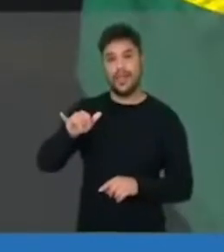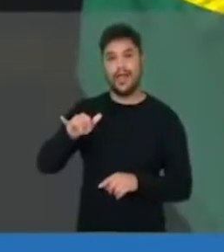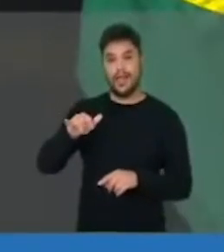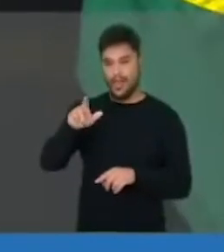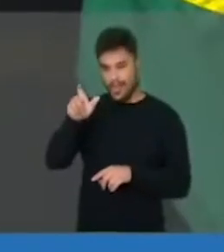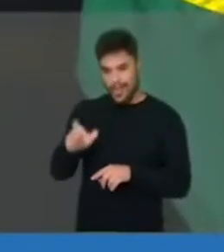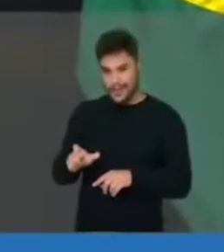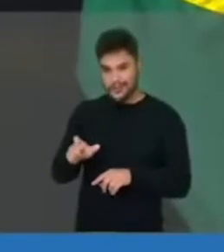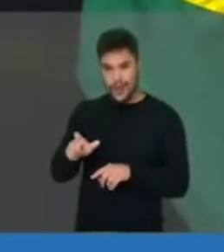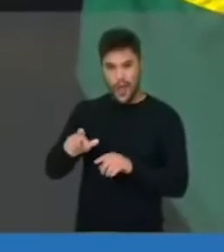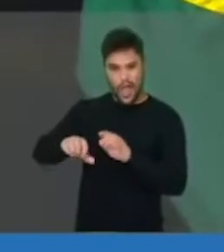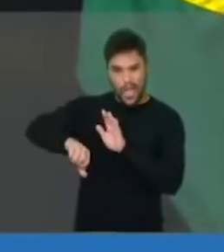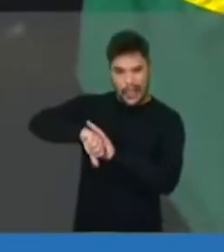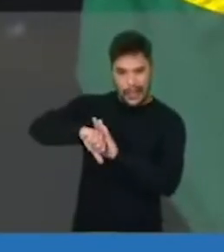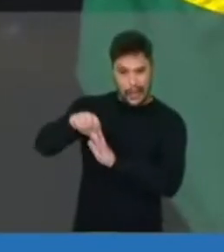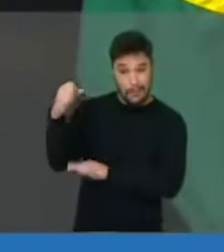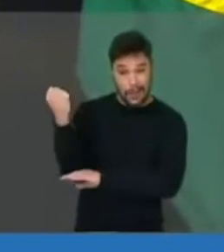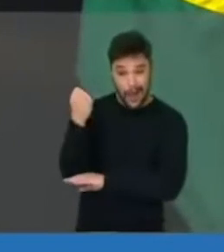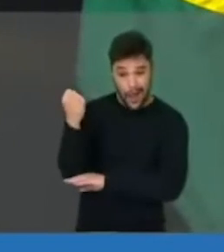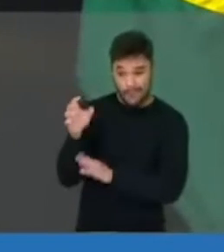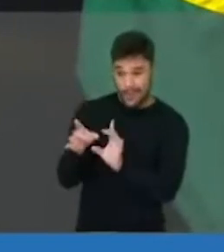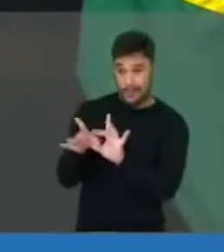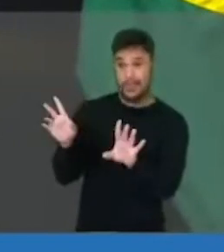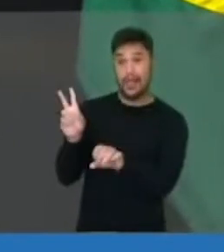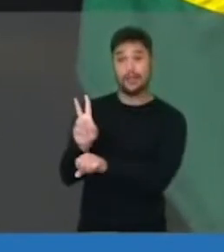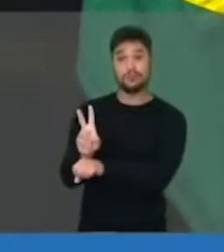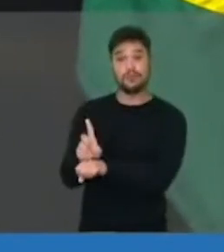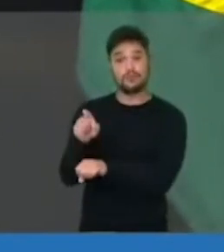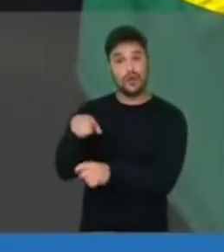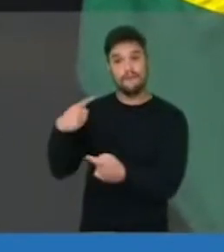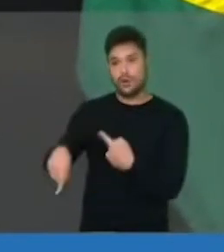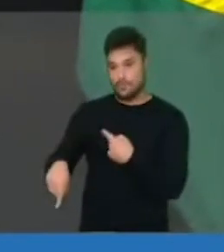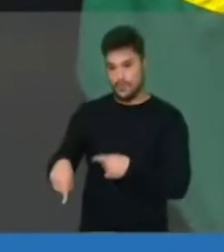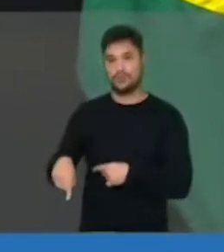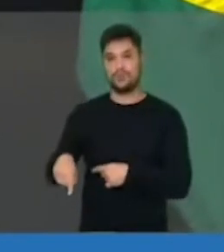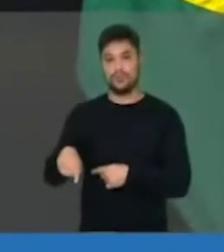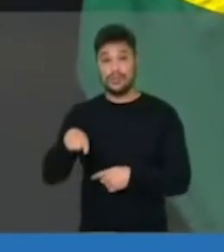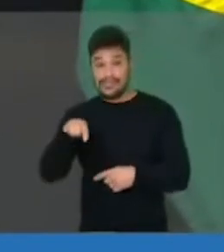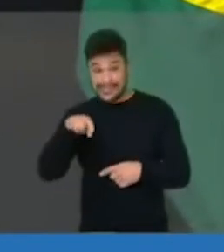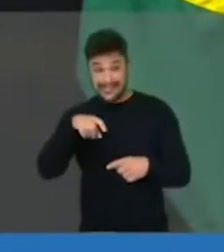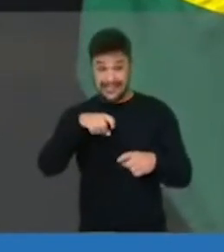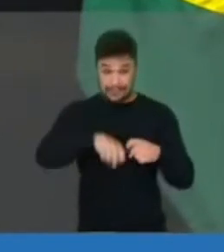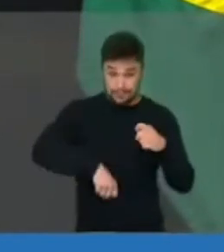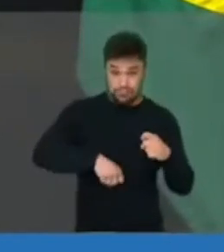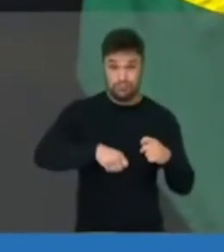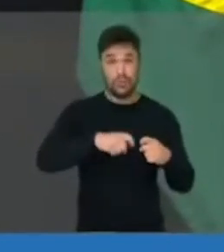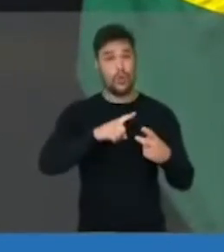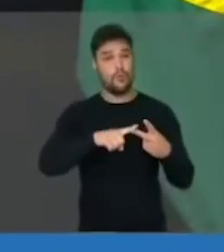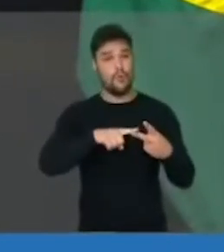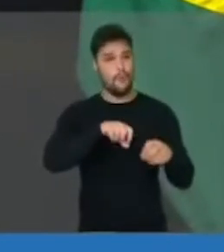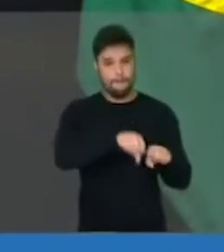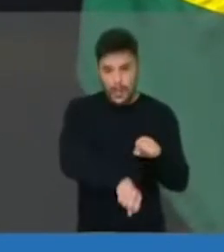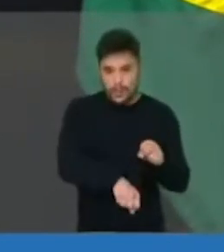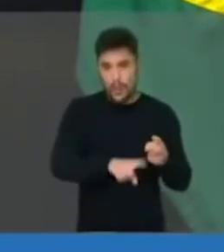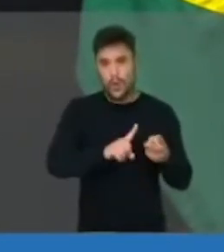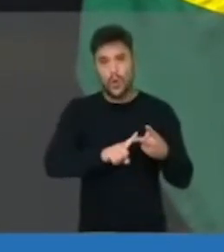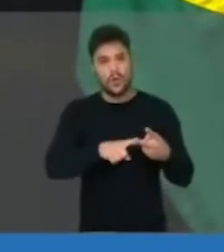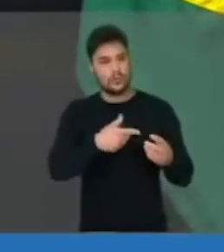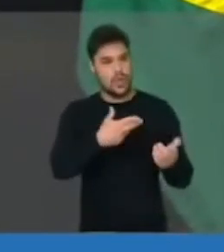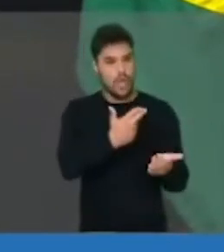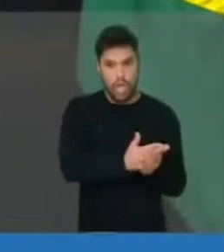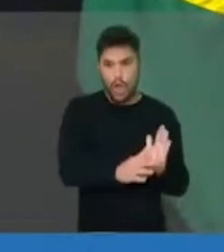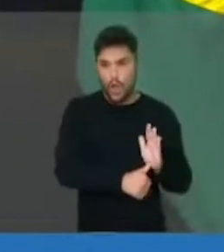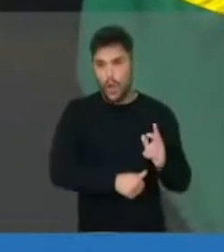provisória para aqueles criminosos que matam os criminosos que estupram os criminosos que roubam os criminosos que